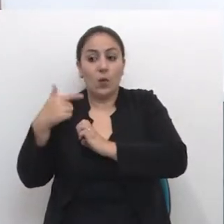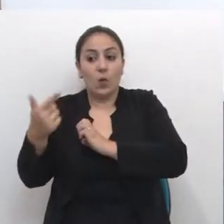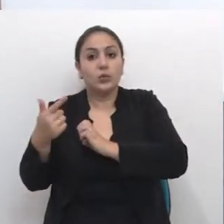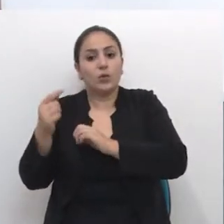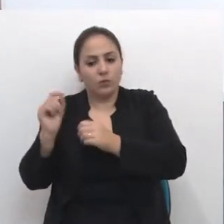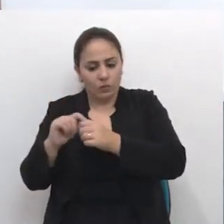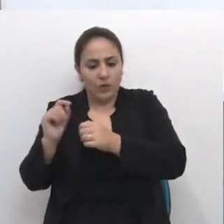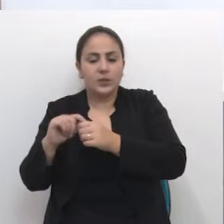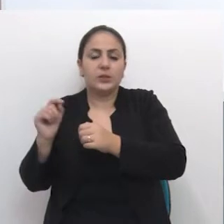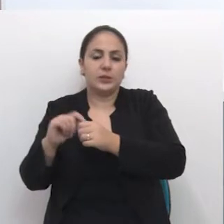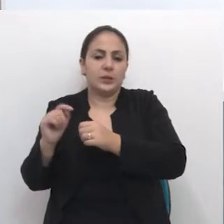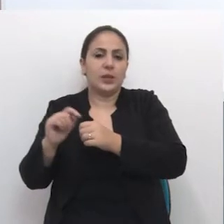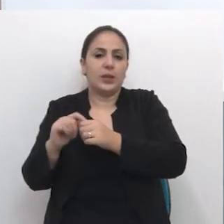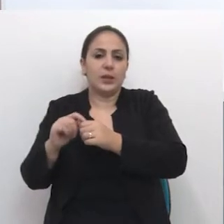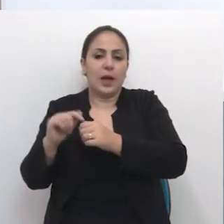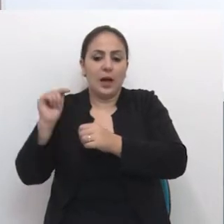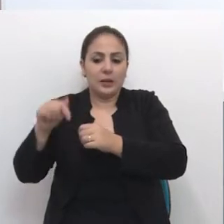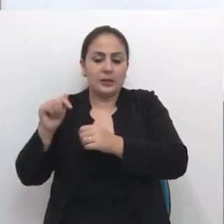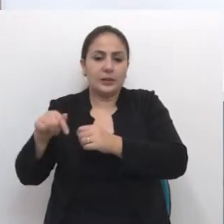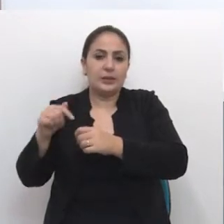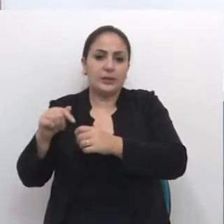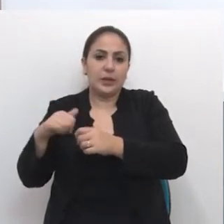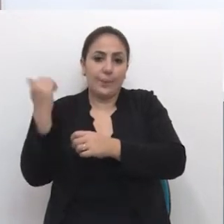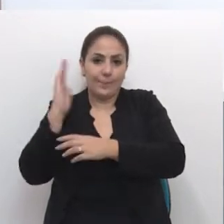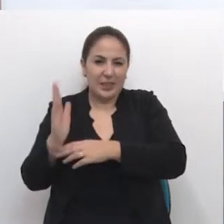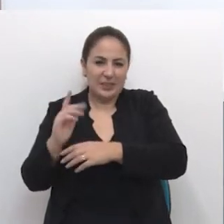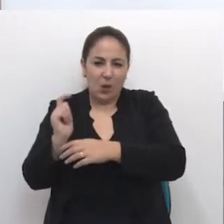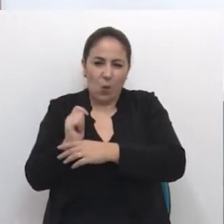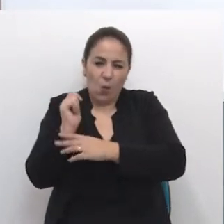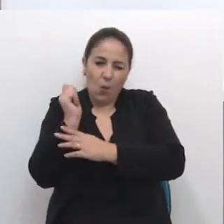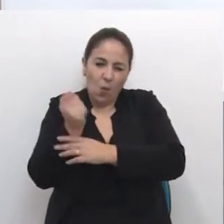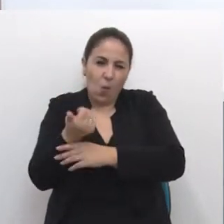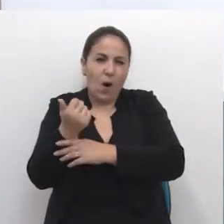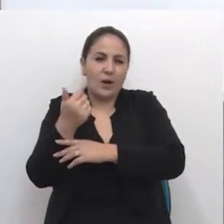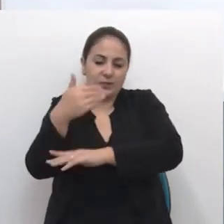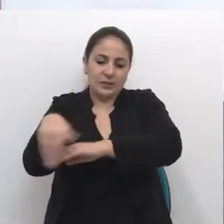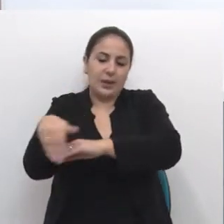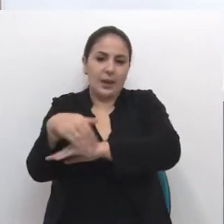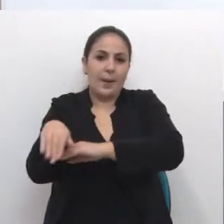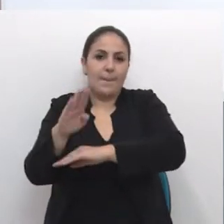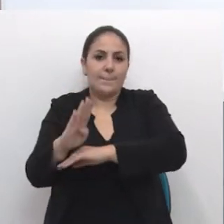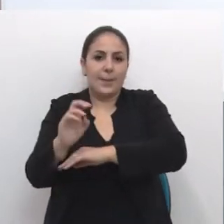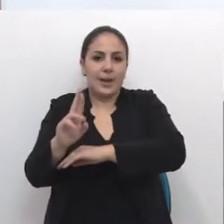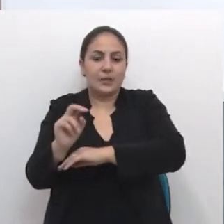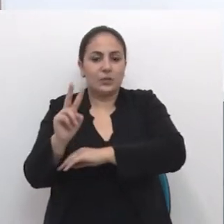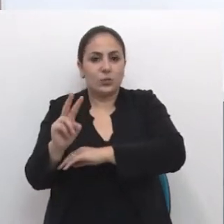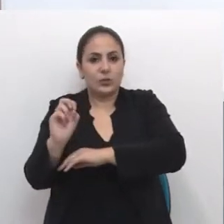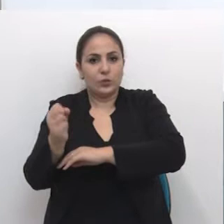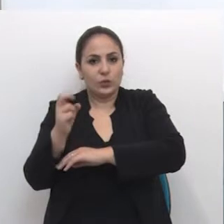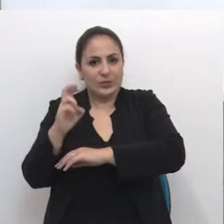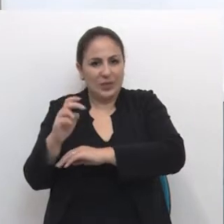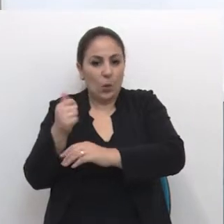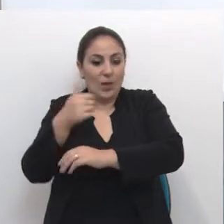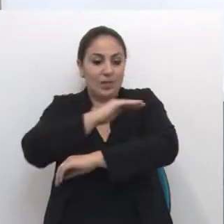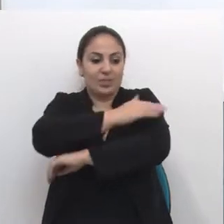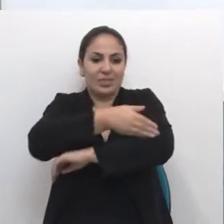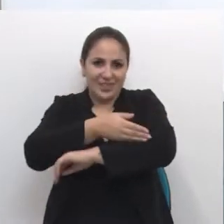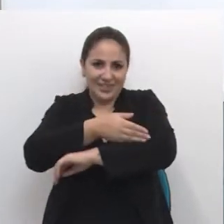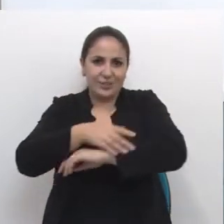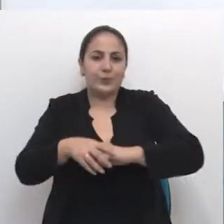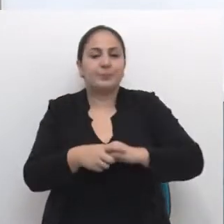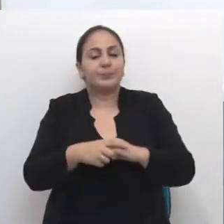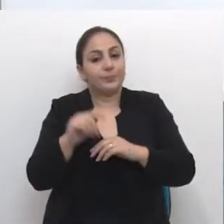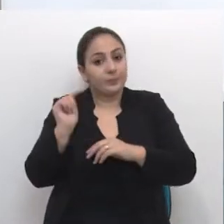vai operar aqui na Avenida Brasil, quase na BR-285, quase no trevo. Ele